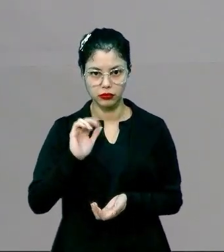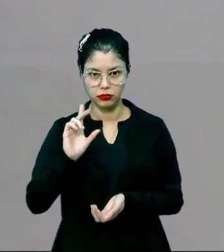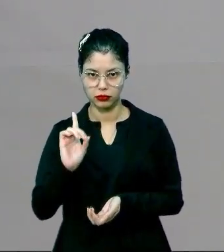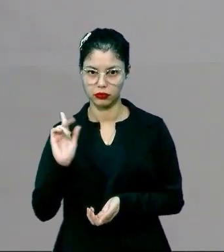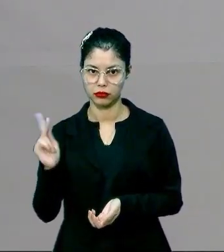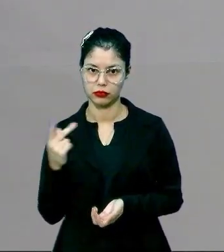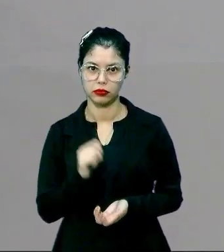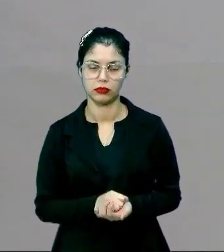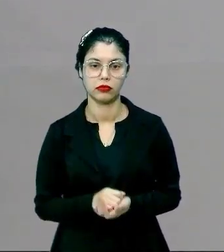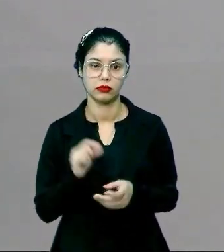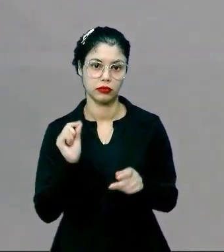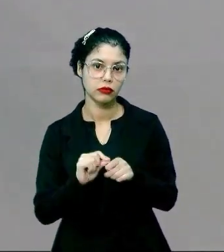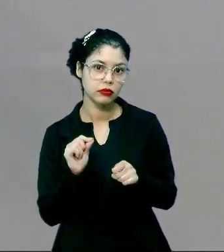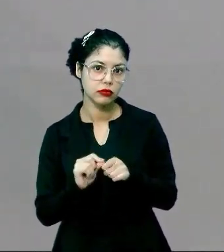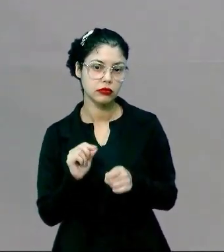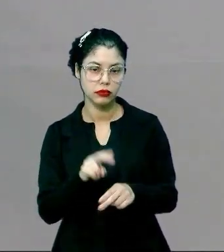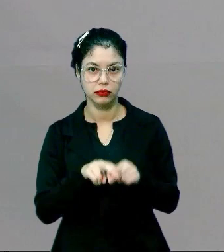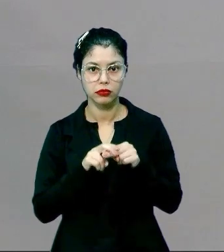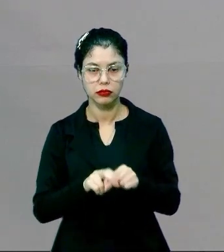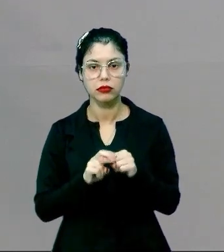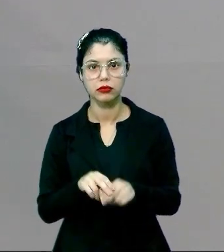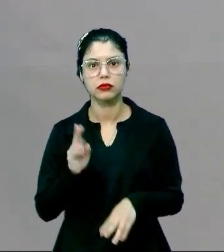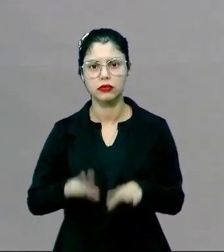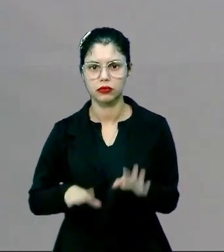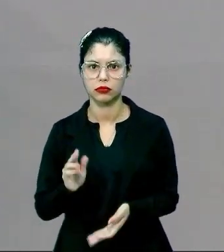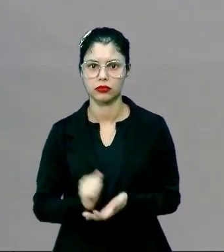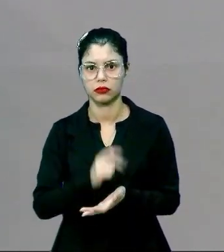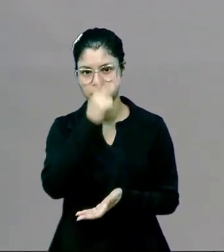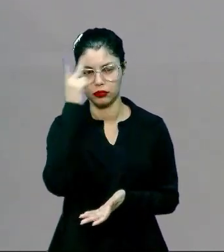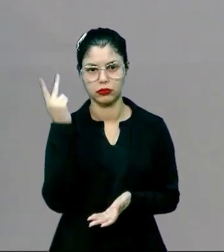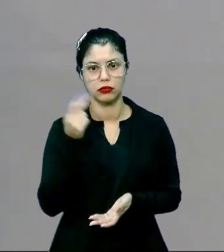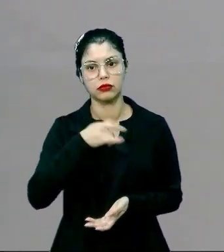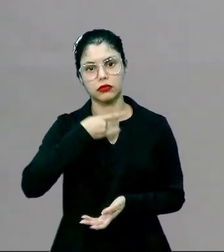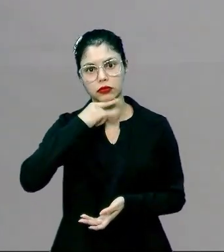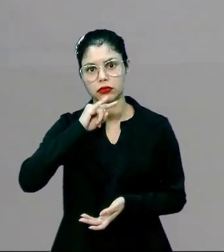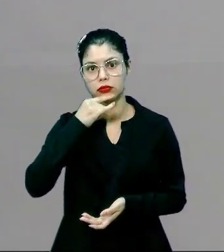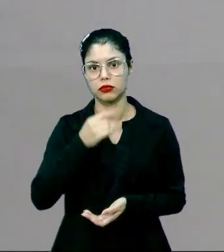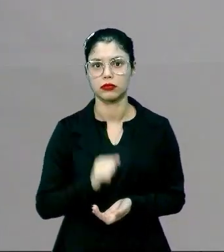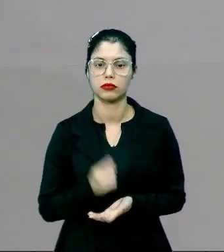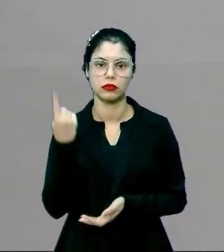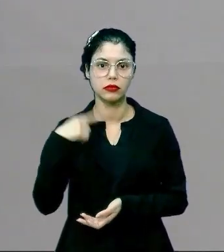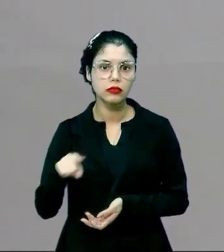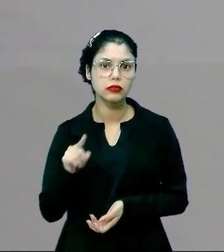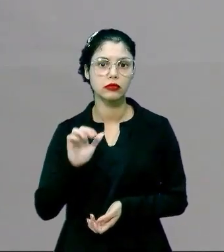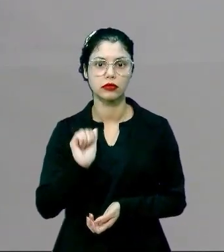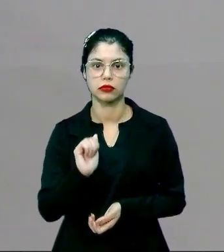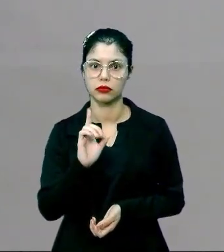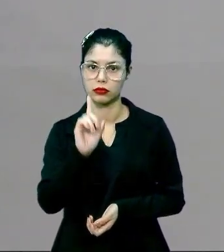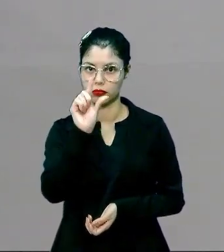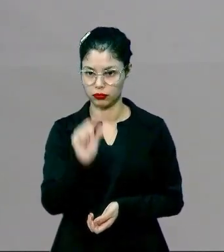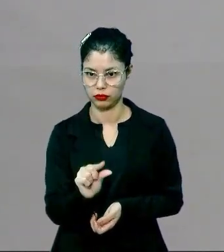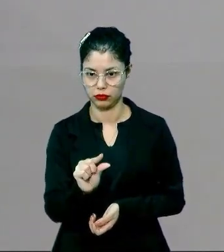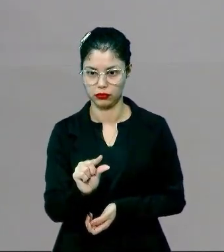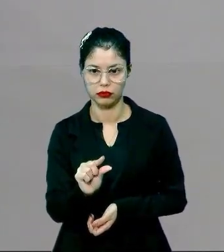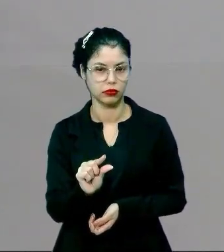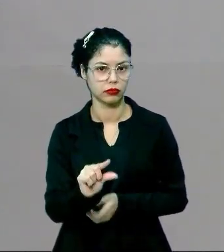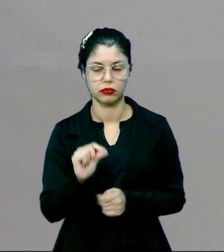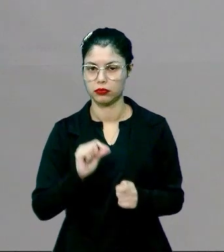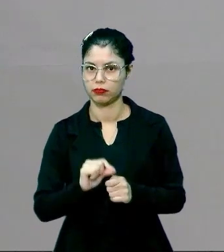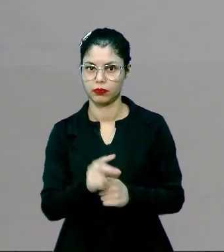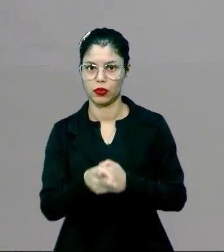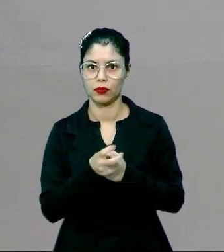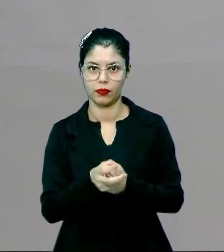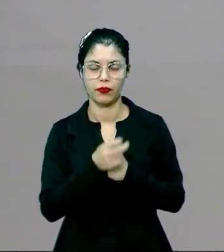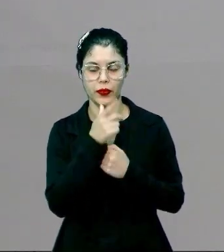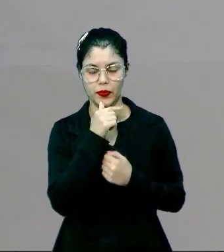ADH. Ele faz, é por isso que muitas vezes uma pessoa que bebe, ela tem vontade de urinar. O ADH tá baixo, não tá fazendo absorção